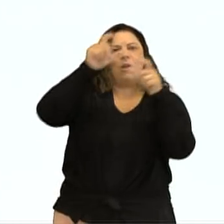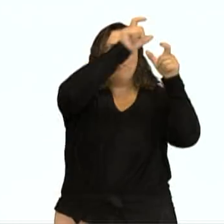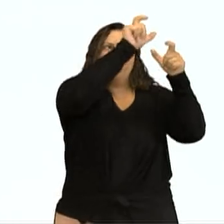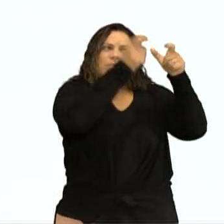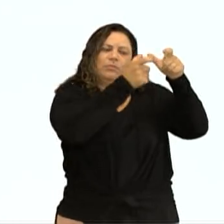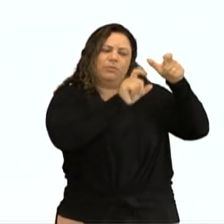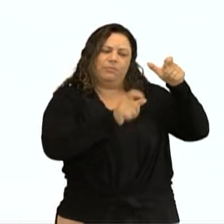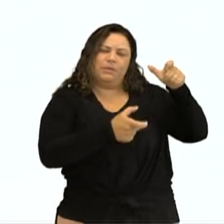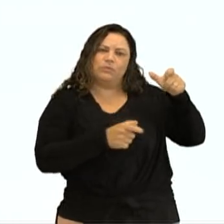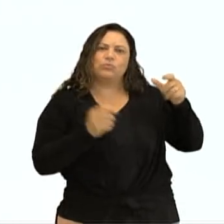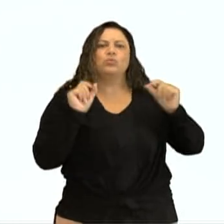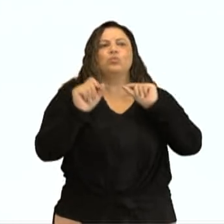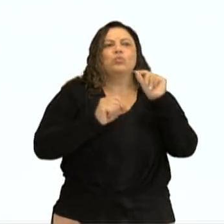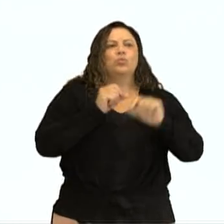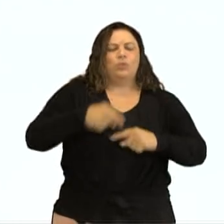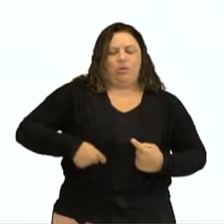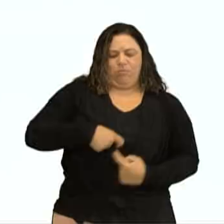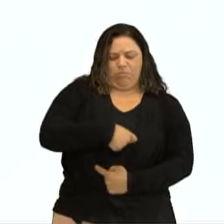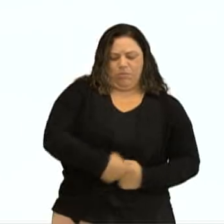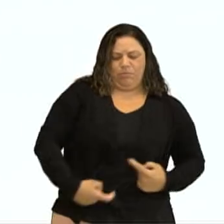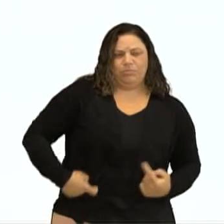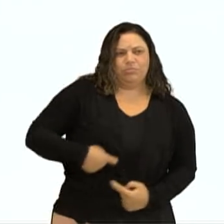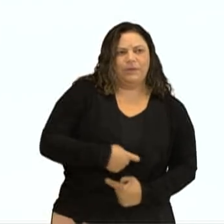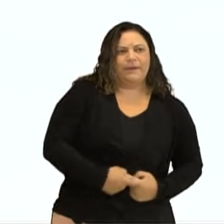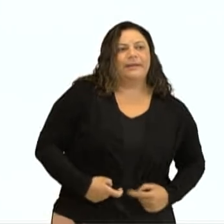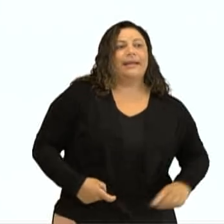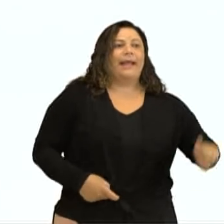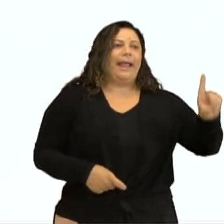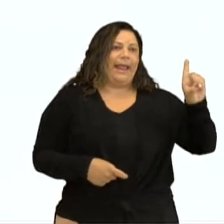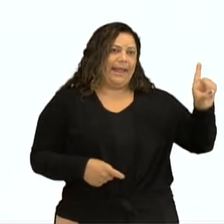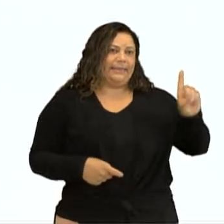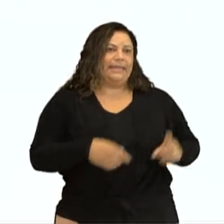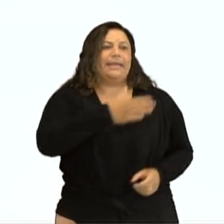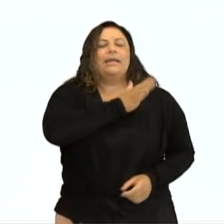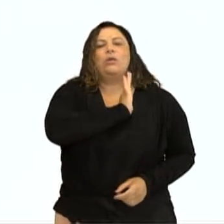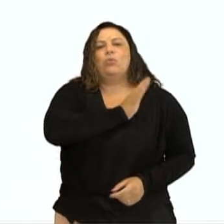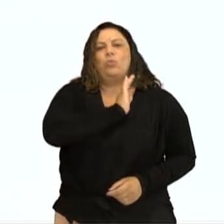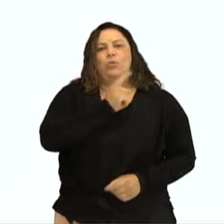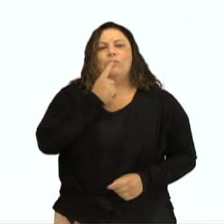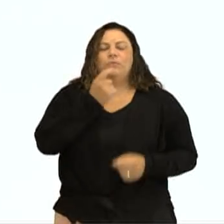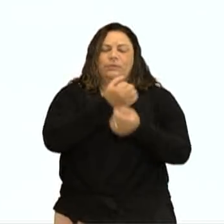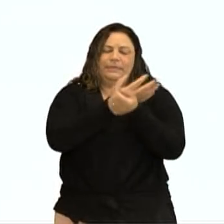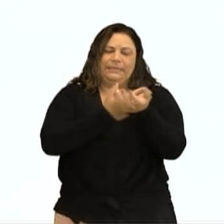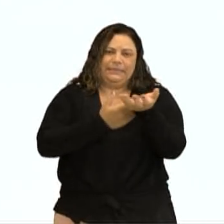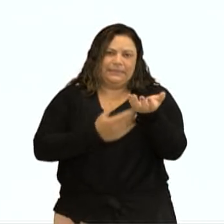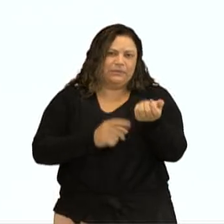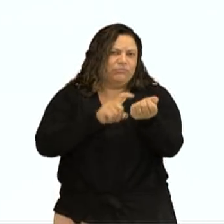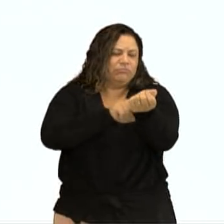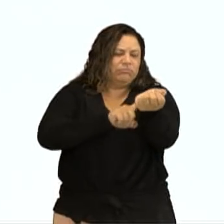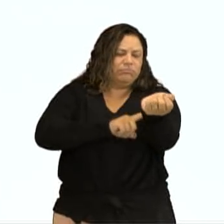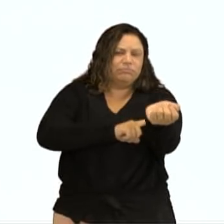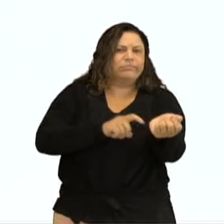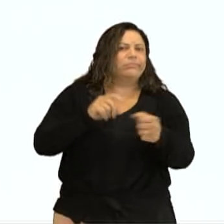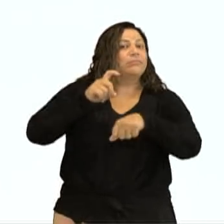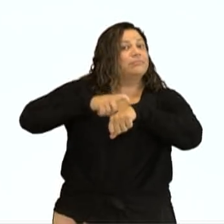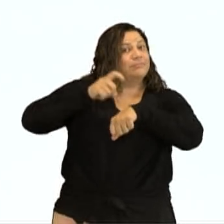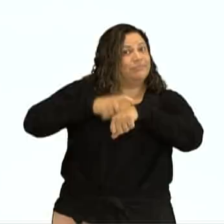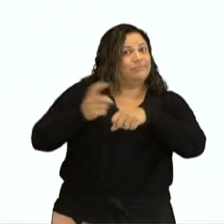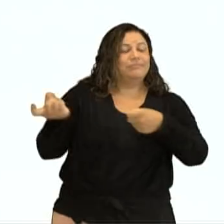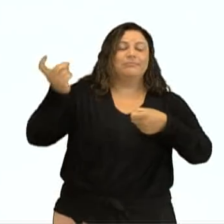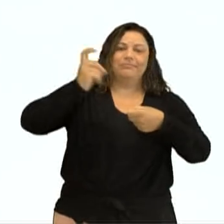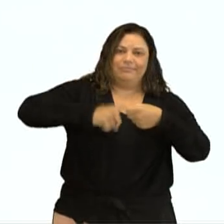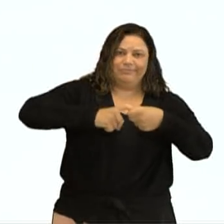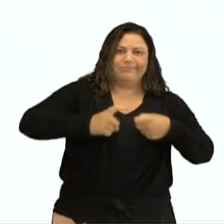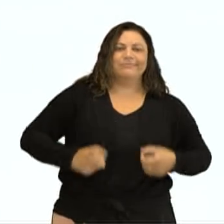o sistema digestório e alternativa D, o coração e os vasos sanguíneos. Eu vou dar um tempinho e já